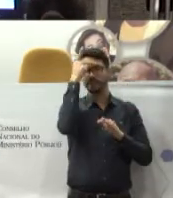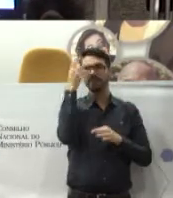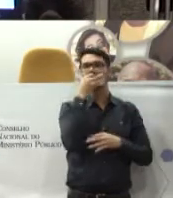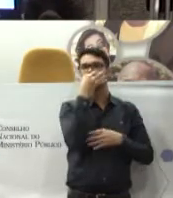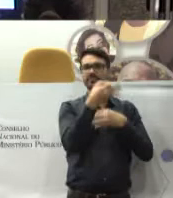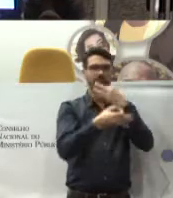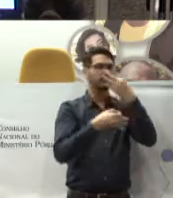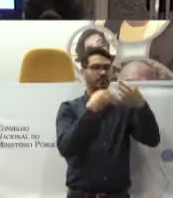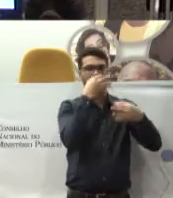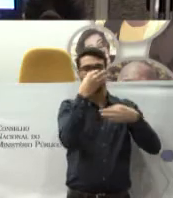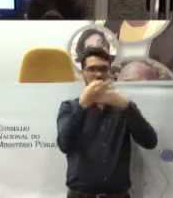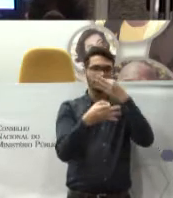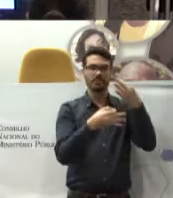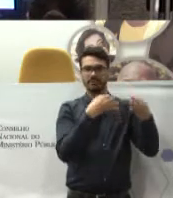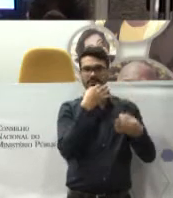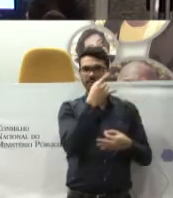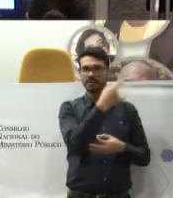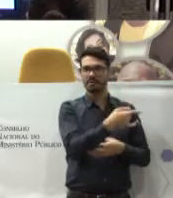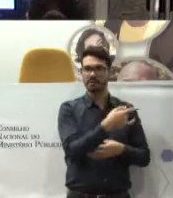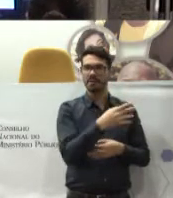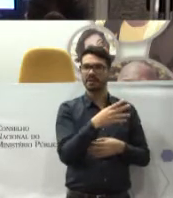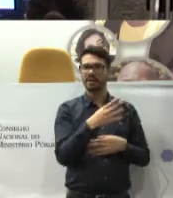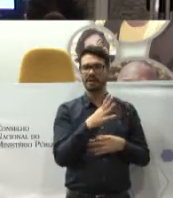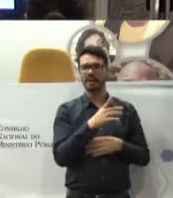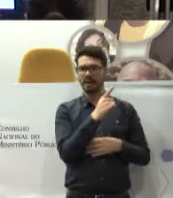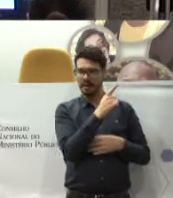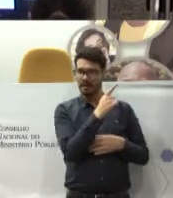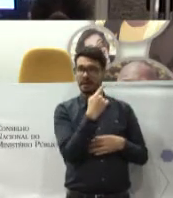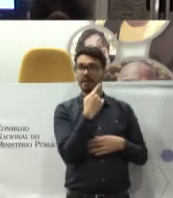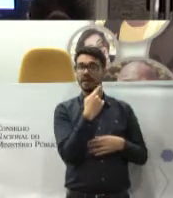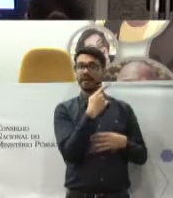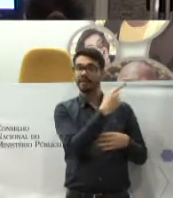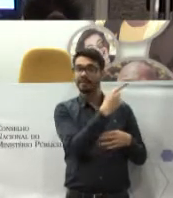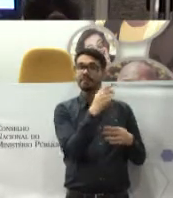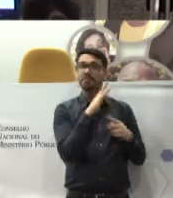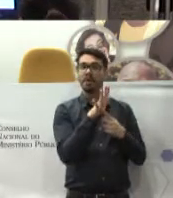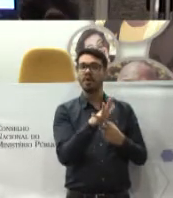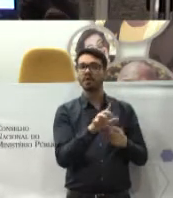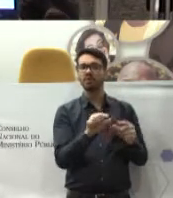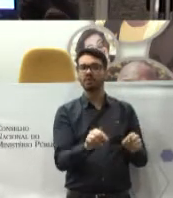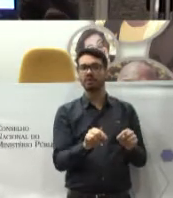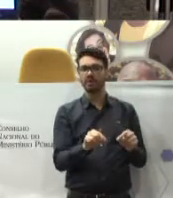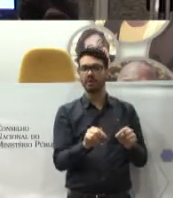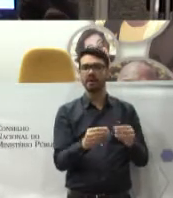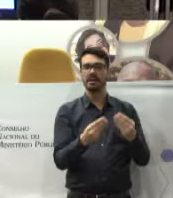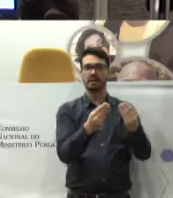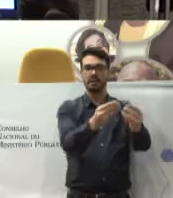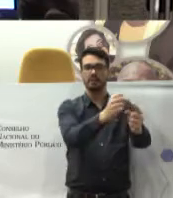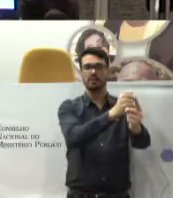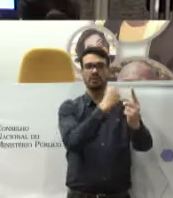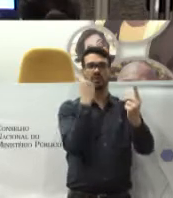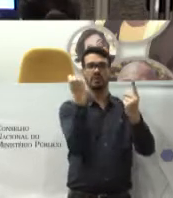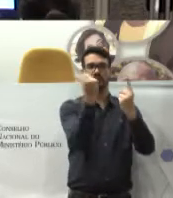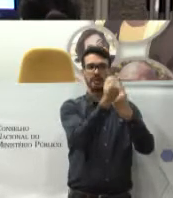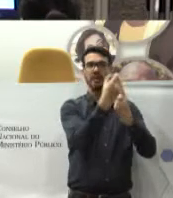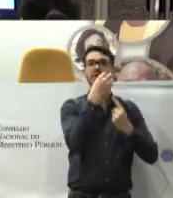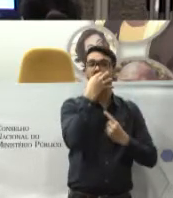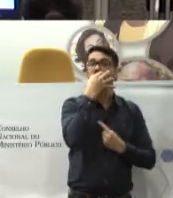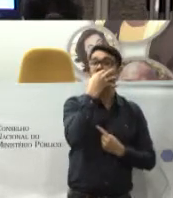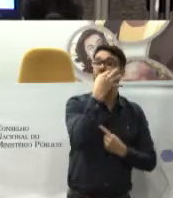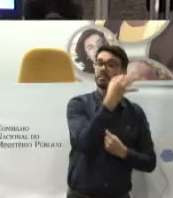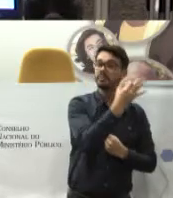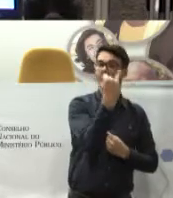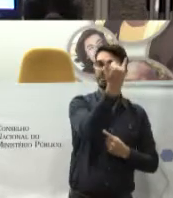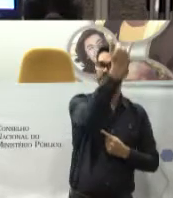ele demonstra que ele não conhece todas as temáticas. Ele deve trazer a sociedade para discutir. A